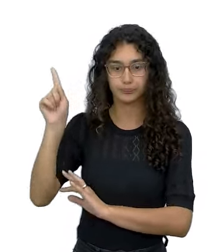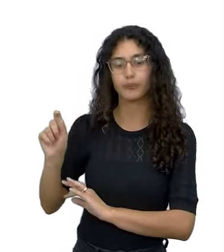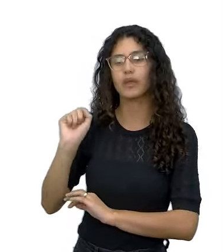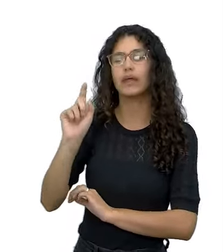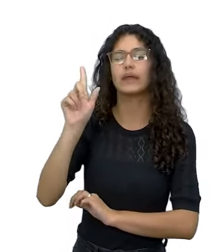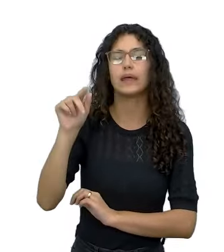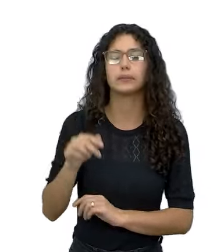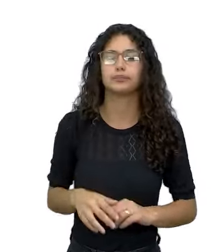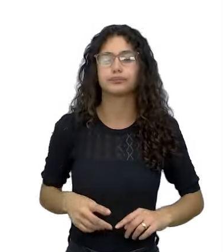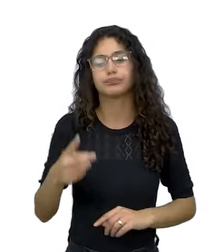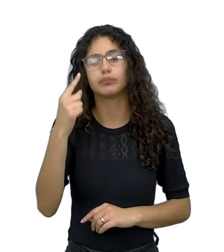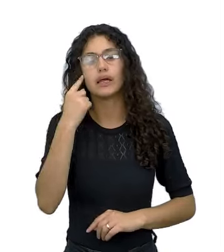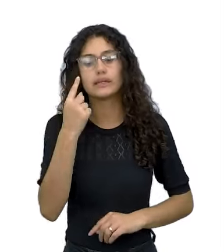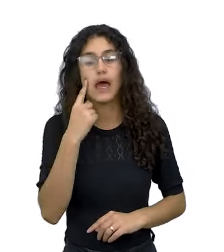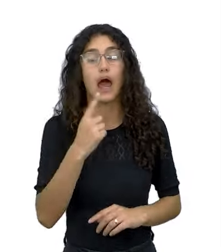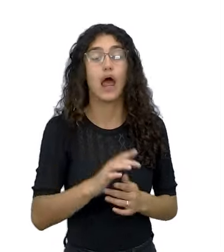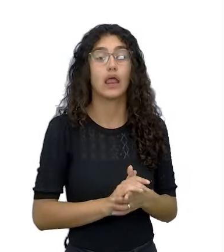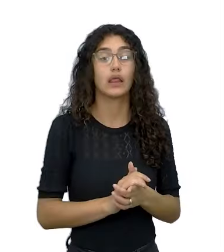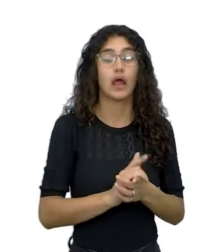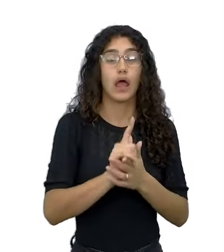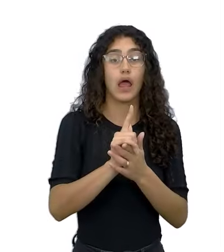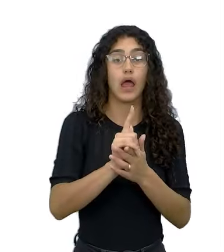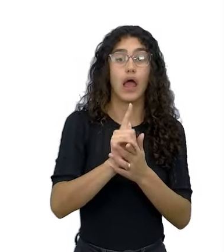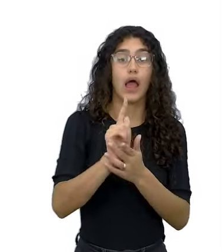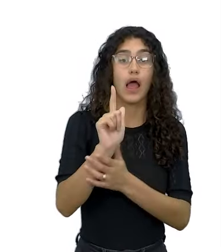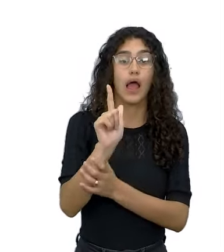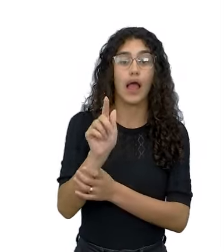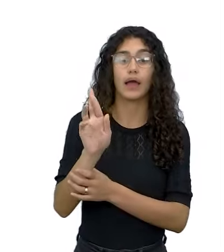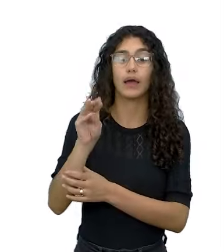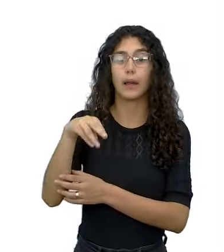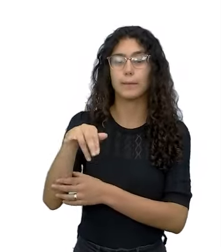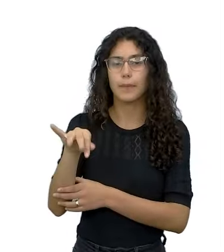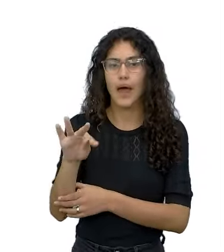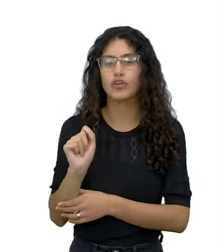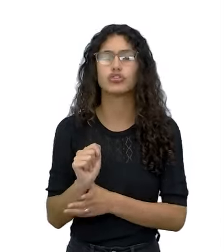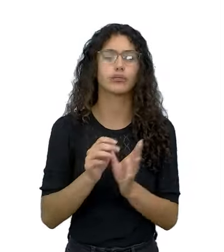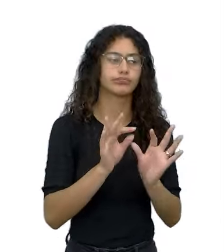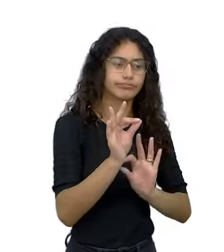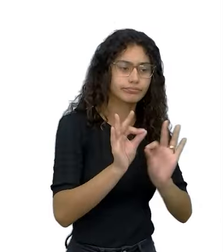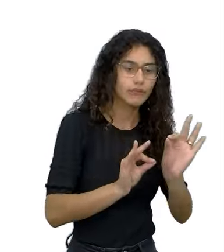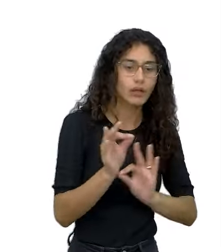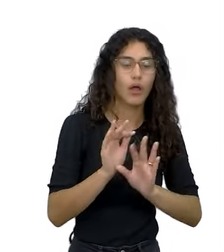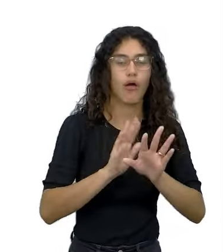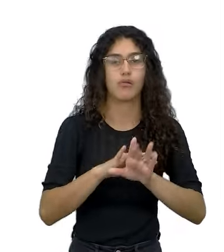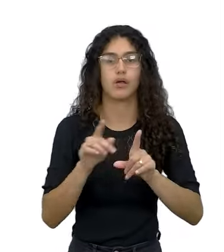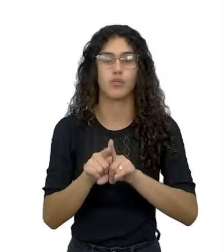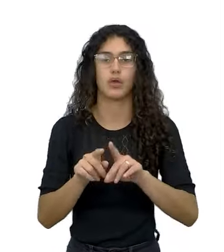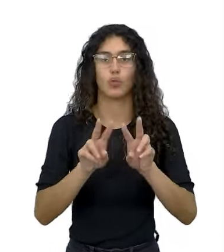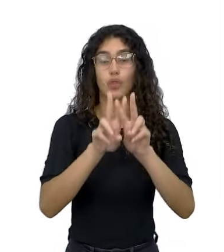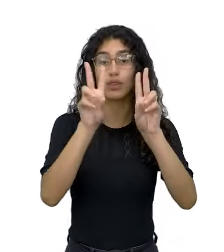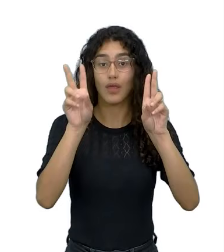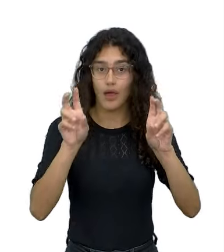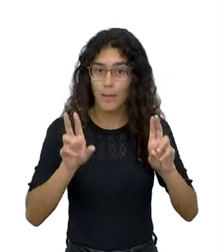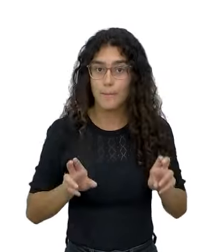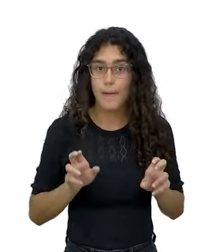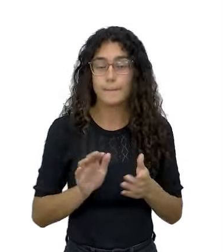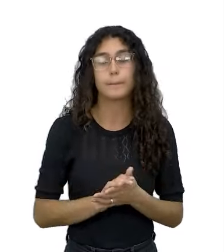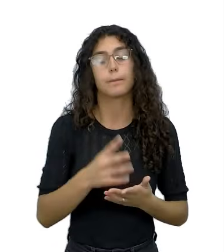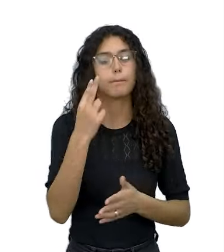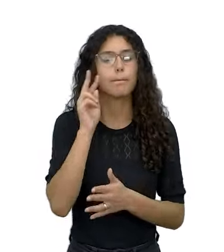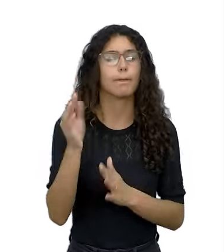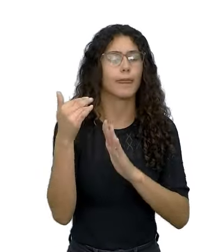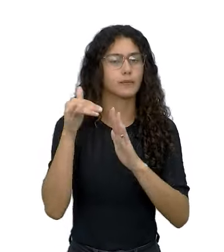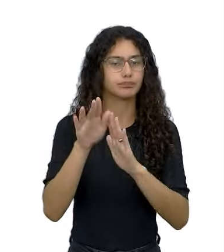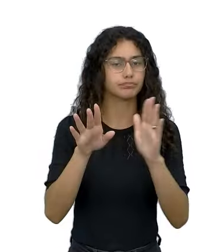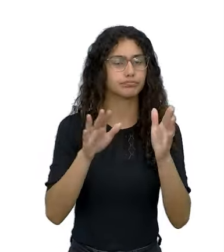do trabalho com a gramática, questão do léxico, né? A organização e a progressão temática. Então, vai envolver um pouquinho mais